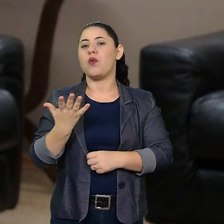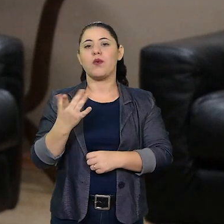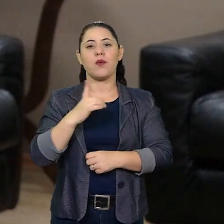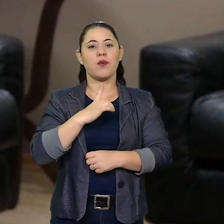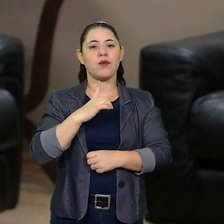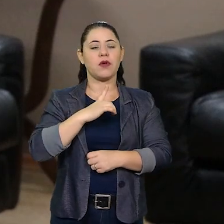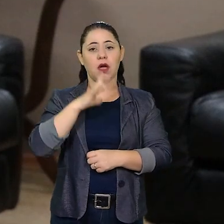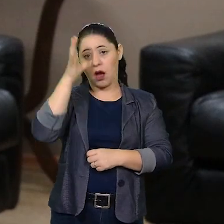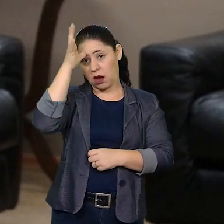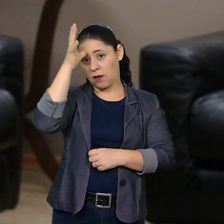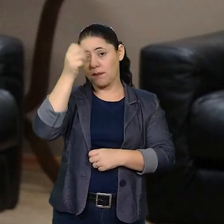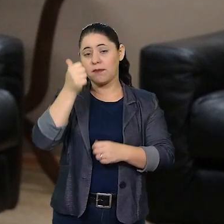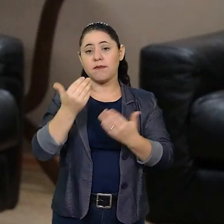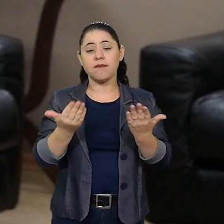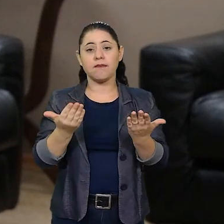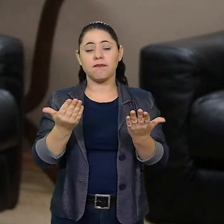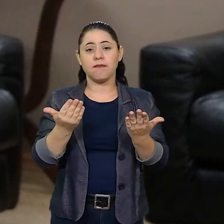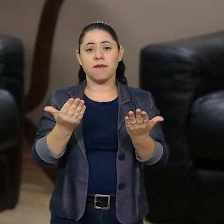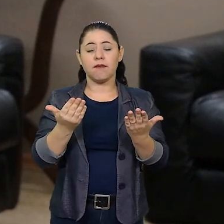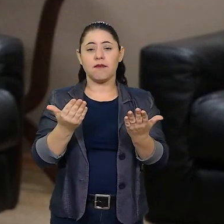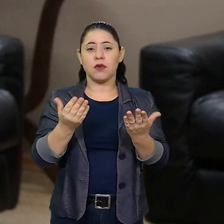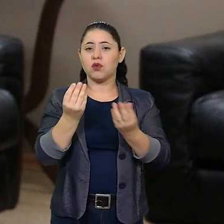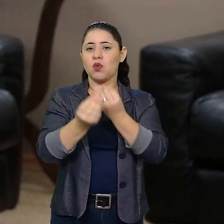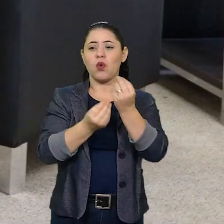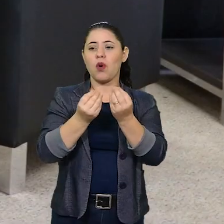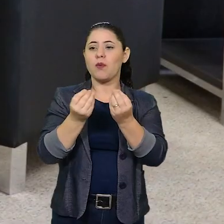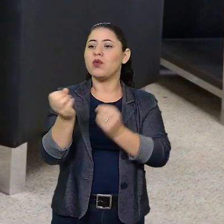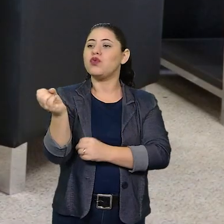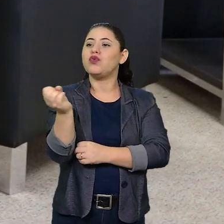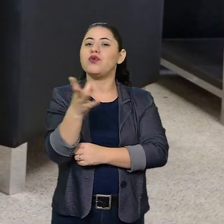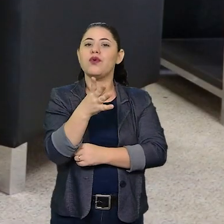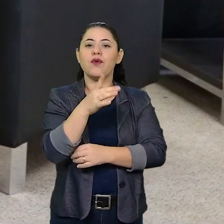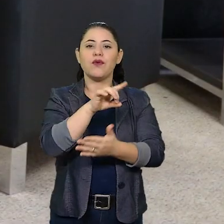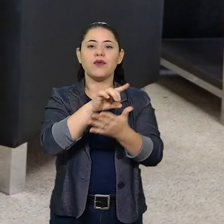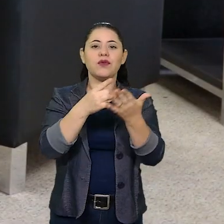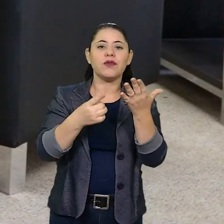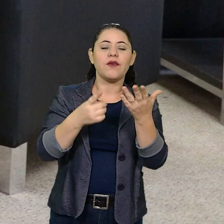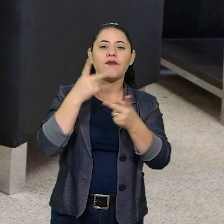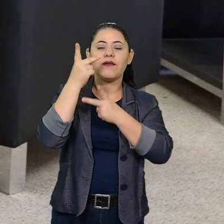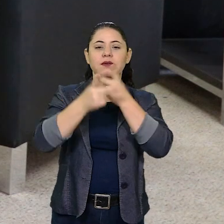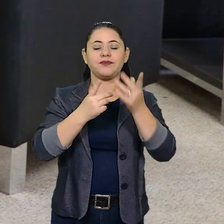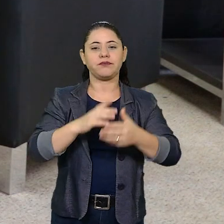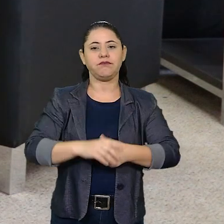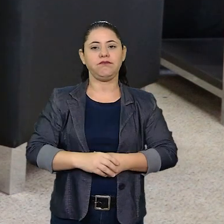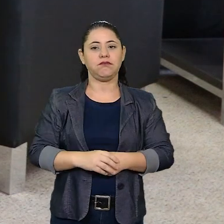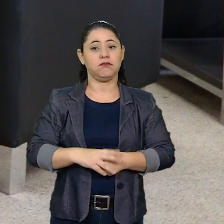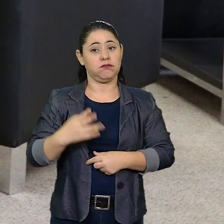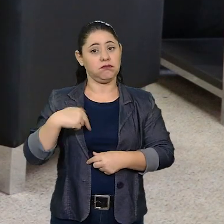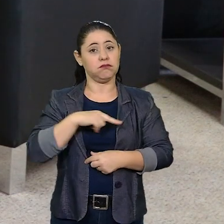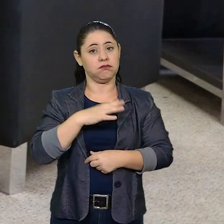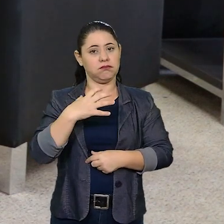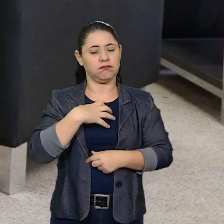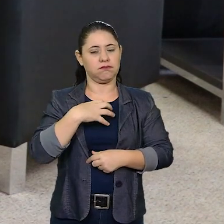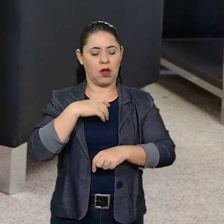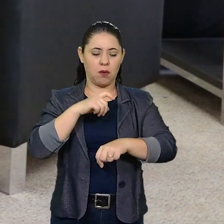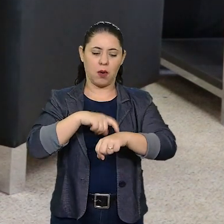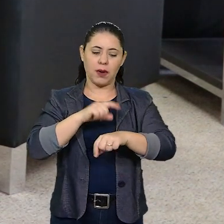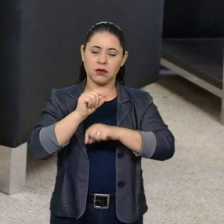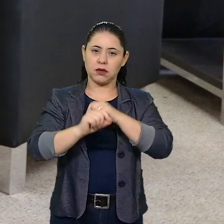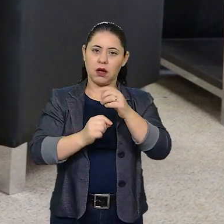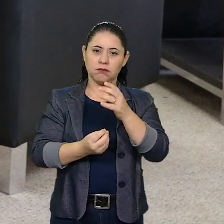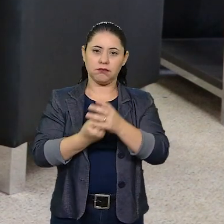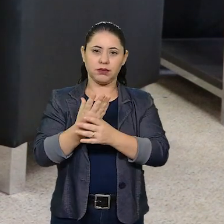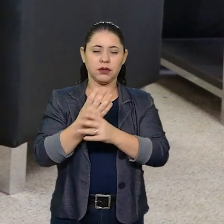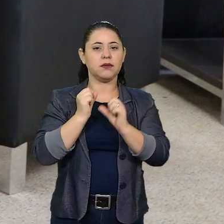quais têm sido os resultados, né, dessa forma de depoimento. É, nós sentimos